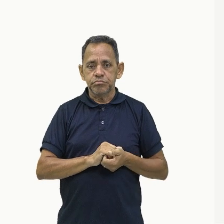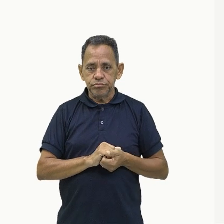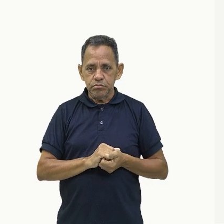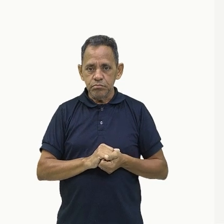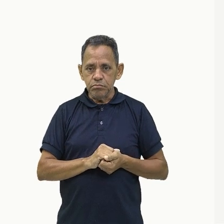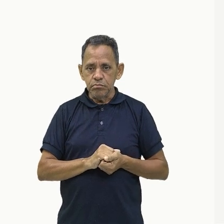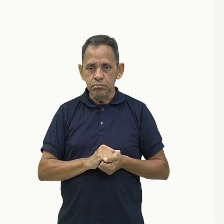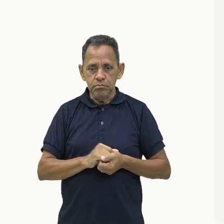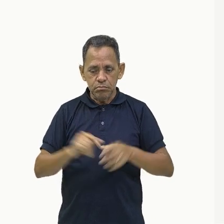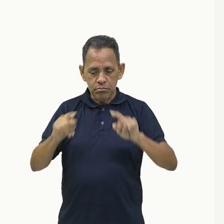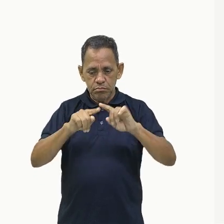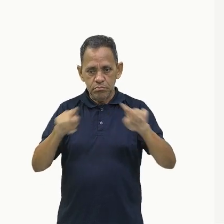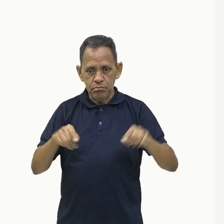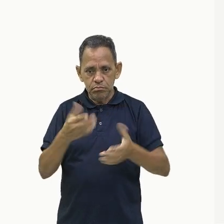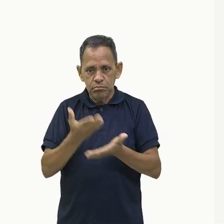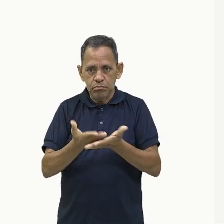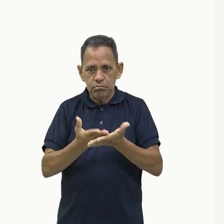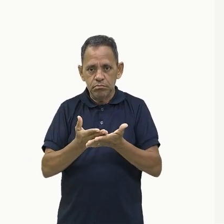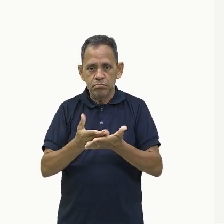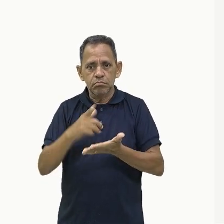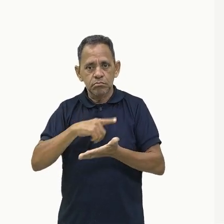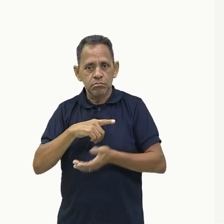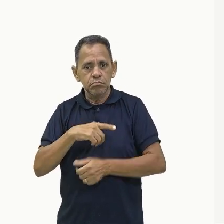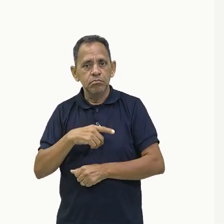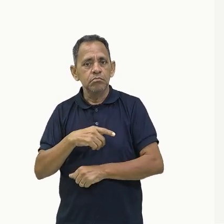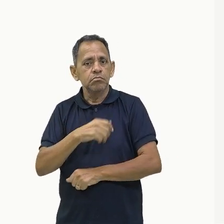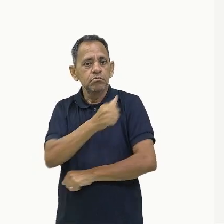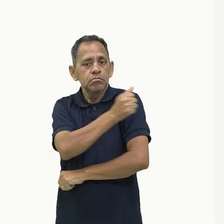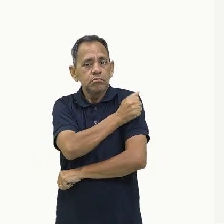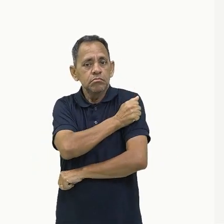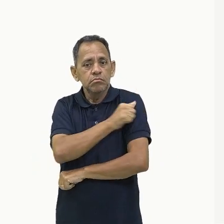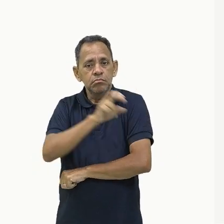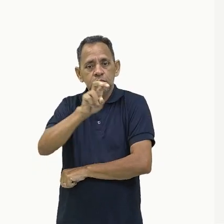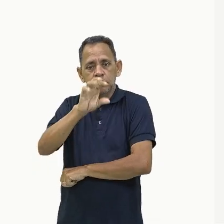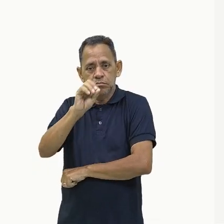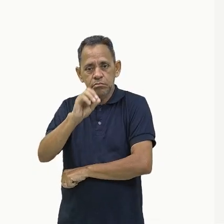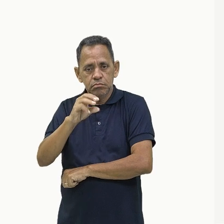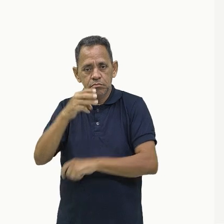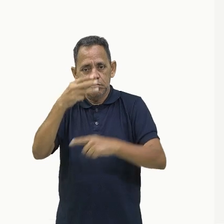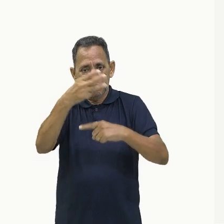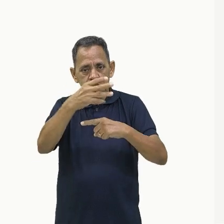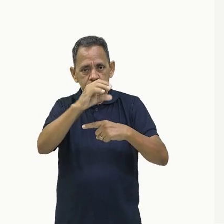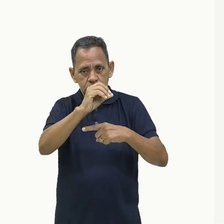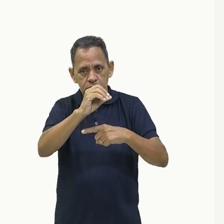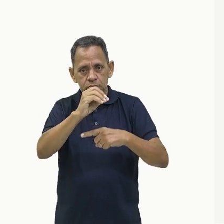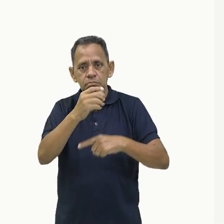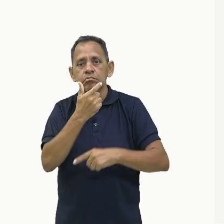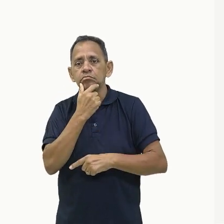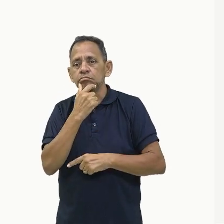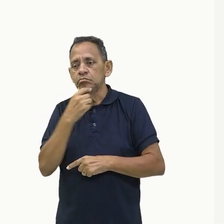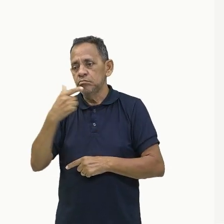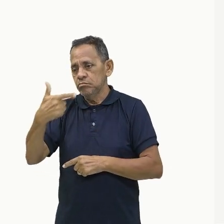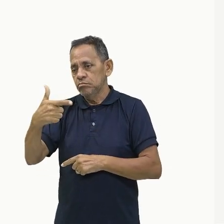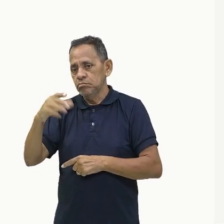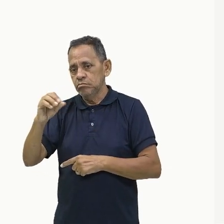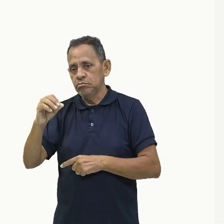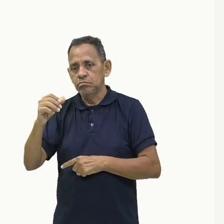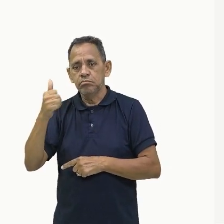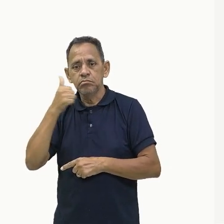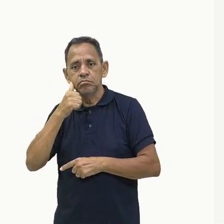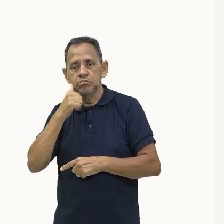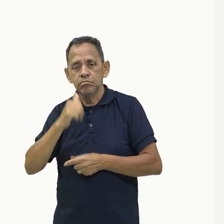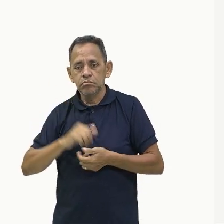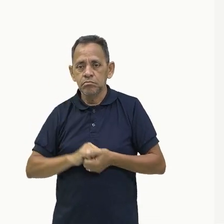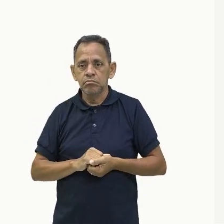Em uma sala de aula com 50 alunos, 30 são meninos e 20 são meninas. Então pronto, eu tenho